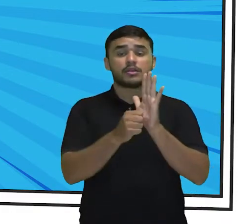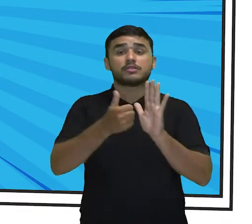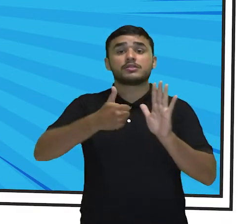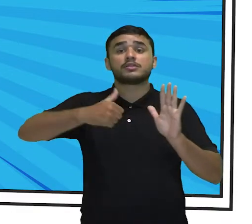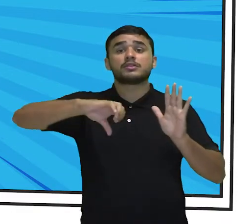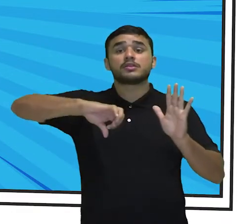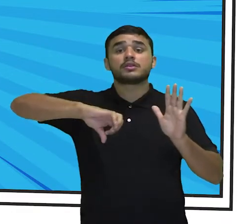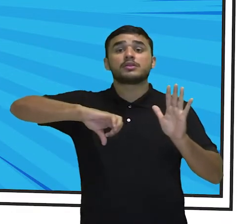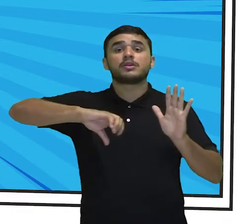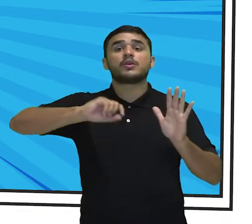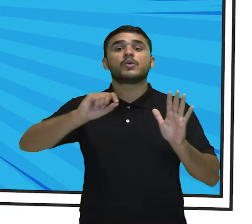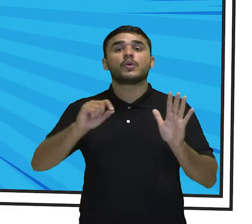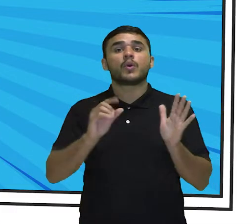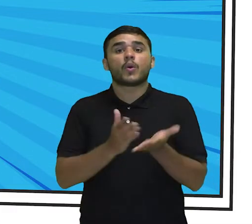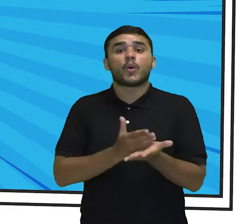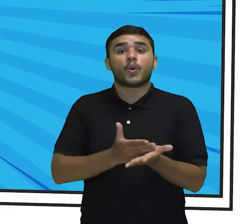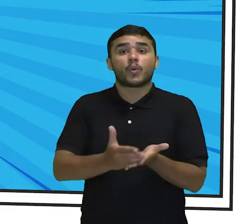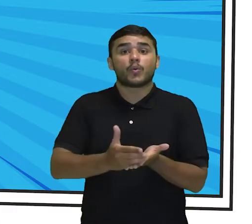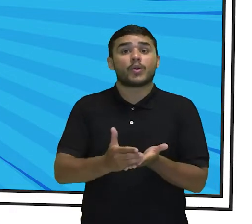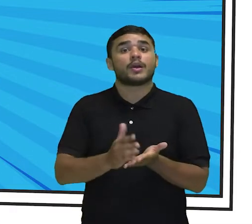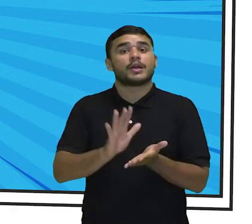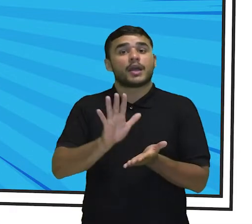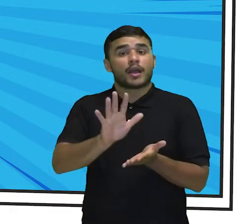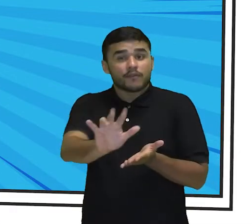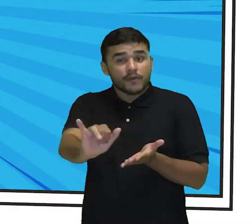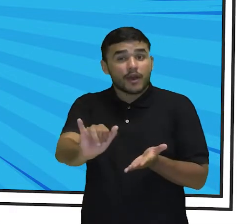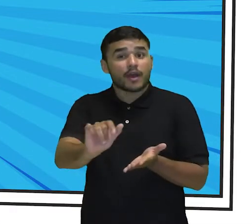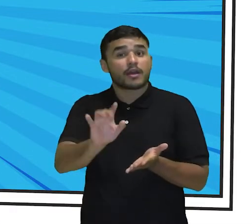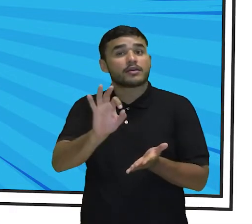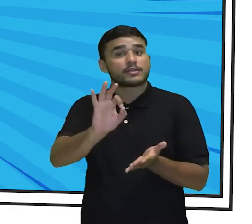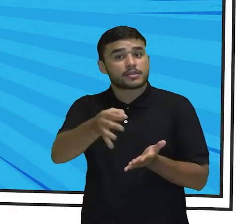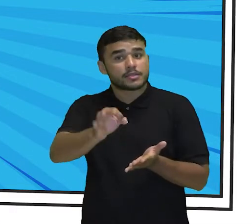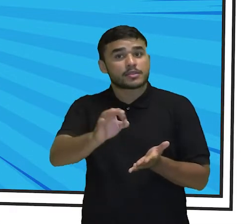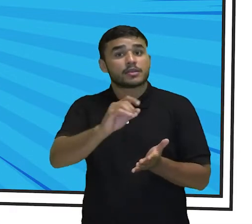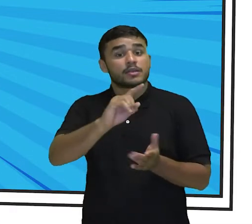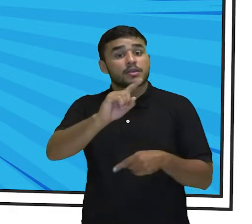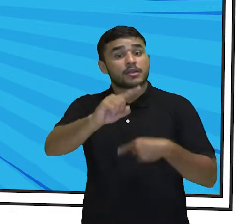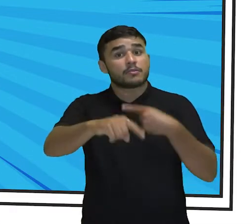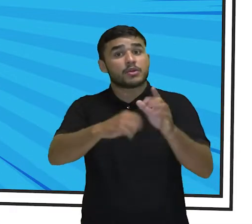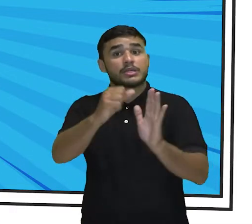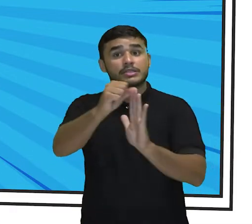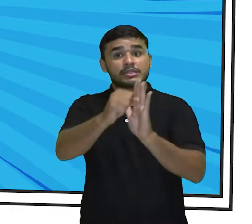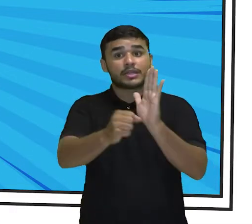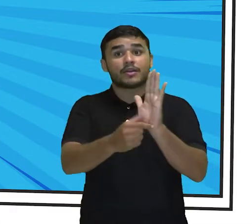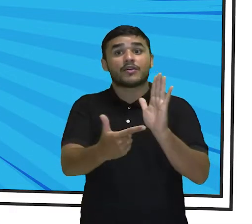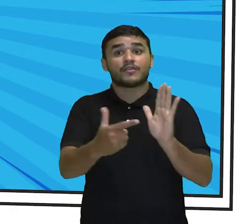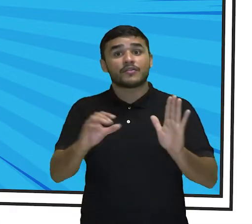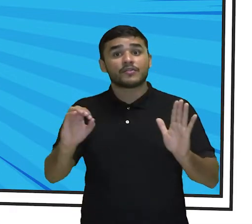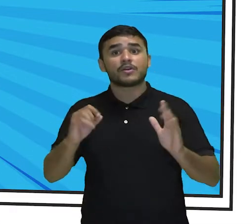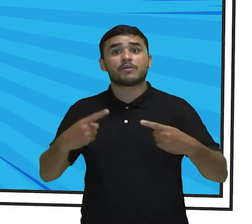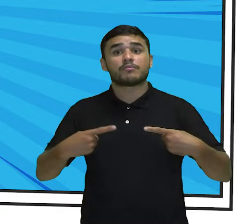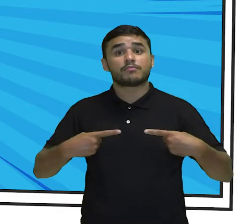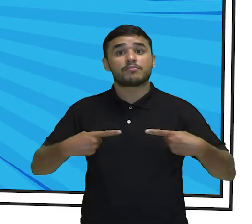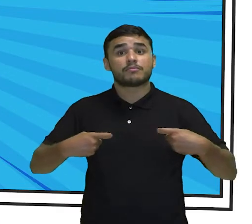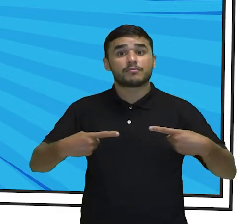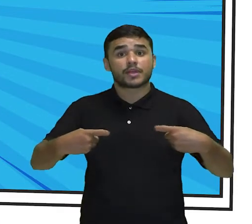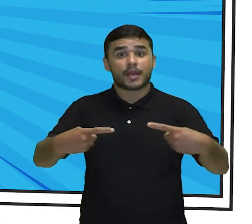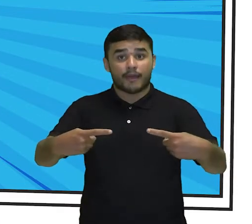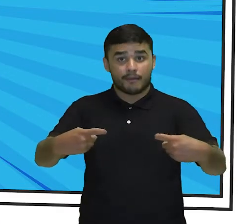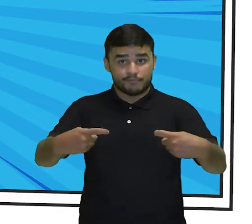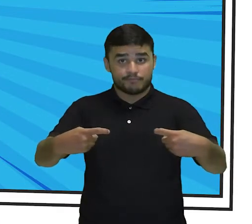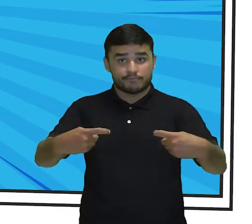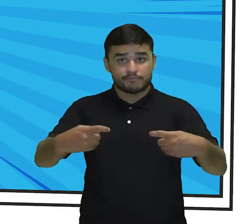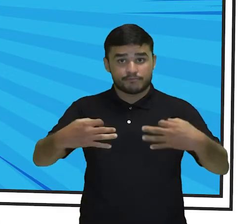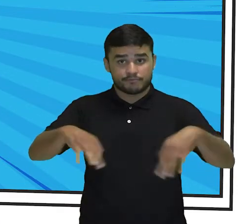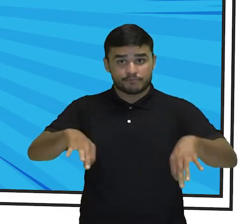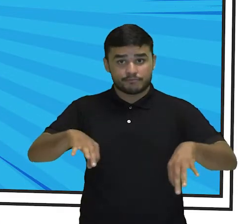O prenúncio para o caos que será o século XX. Lembra que o século XX tem o quê?